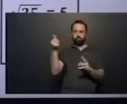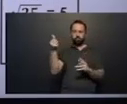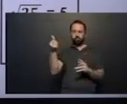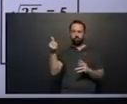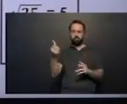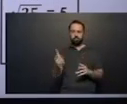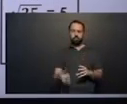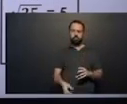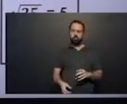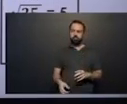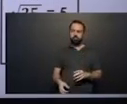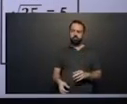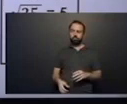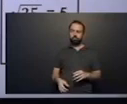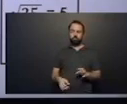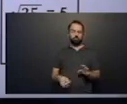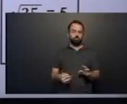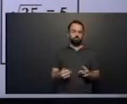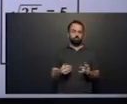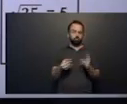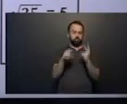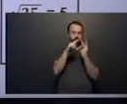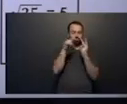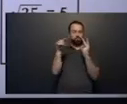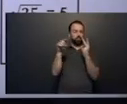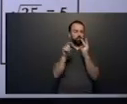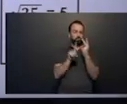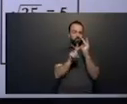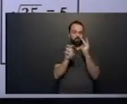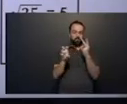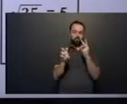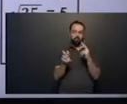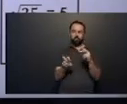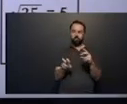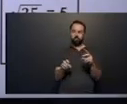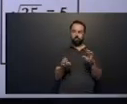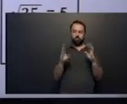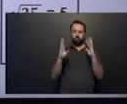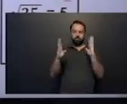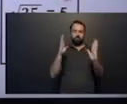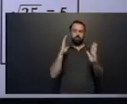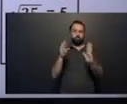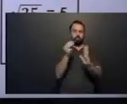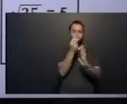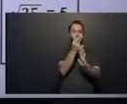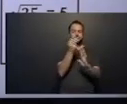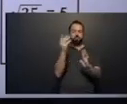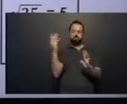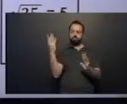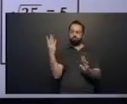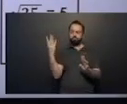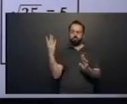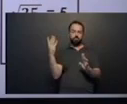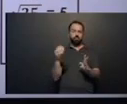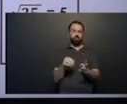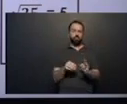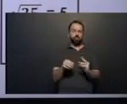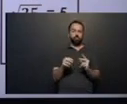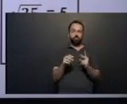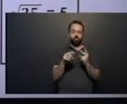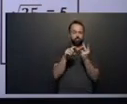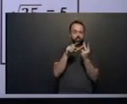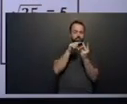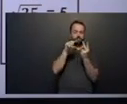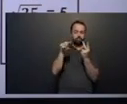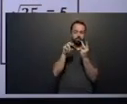Raiz quadrada de 15, ela está nesse ponto, entre 3 e 4. Raiz